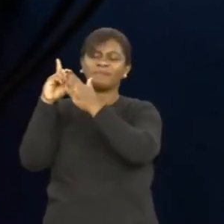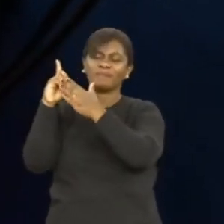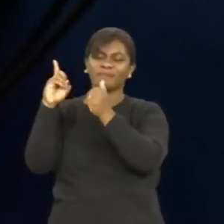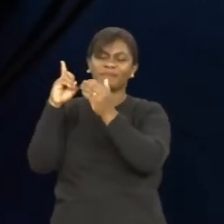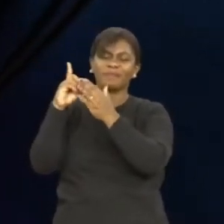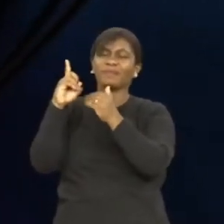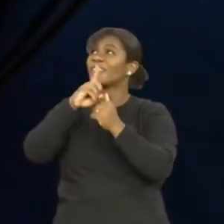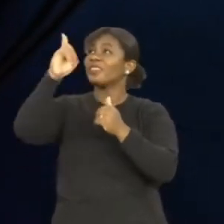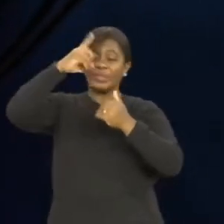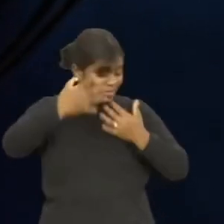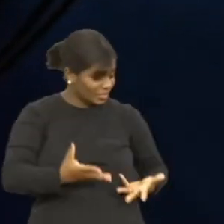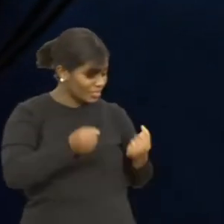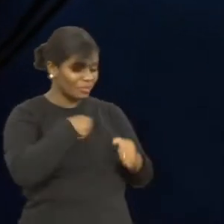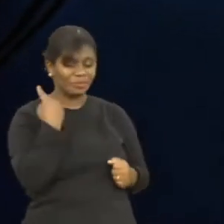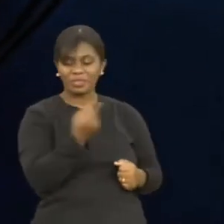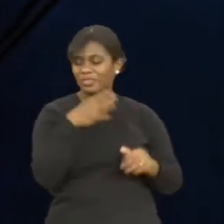Receba nossa adoração.